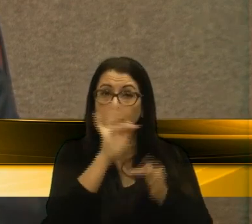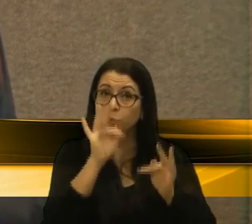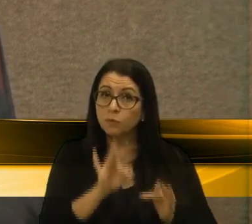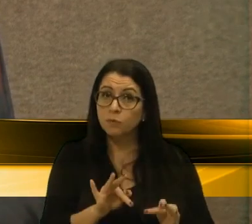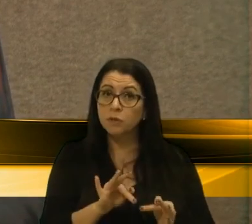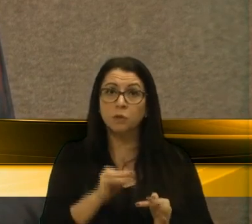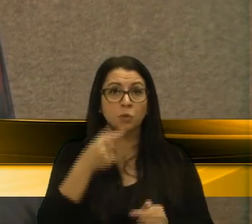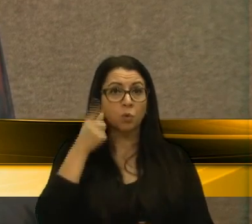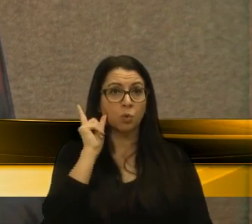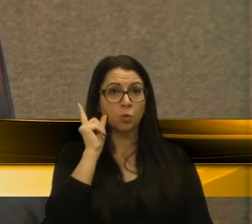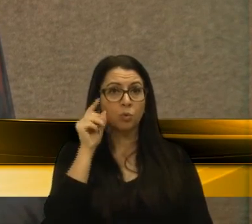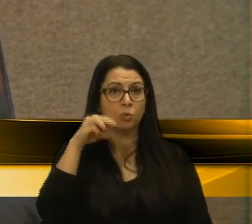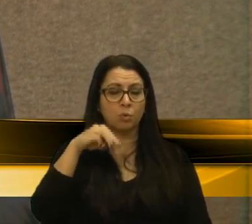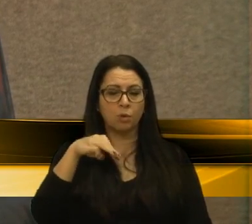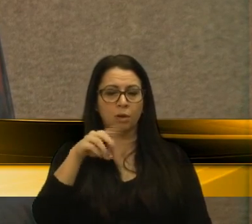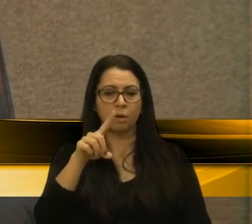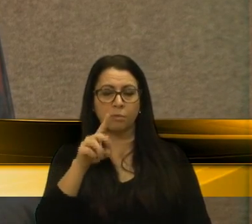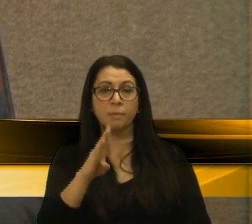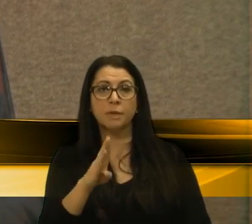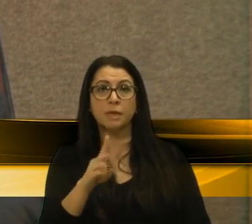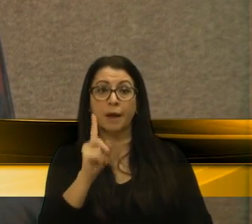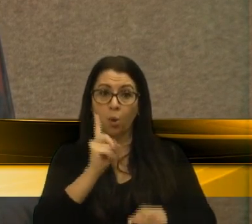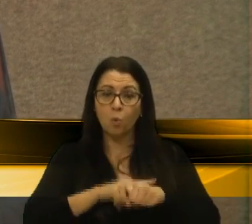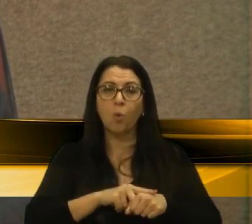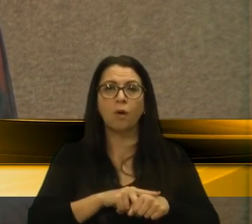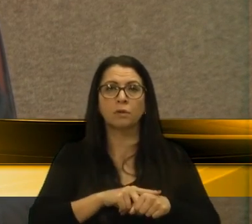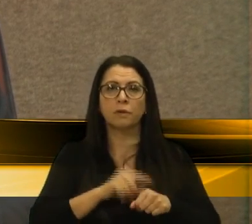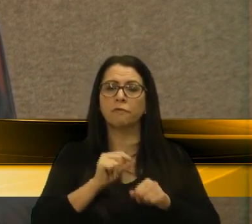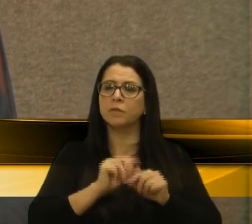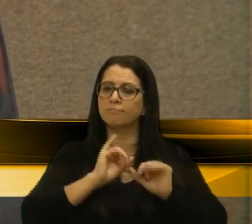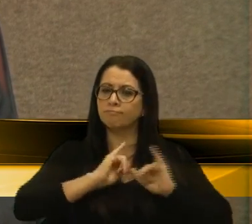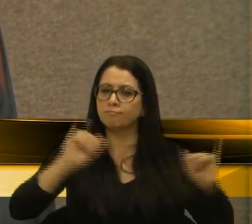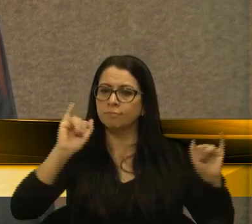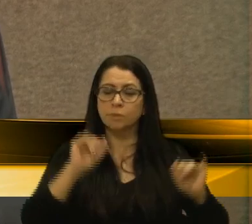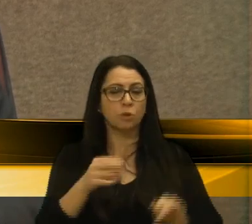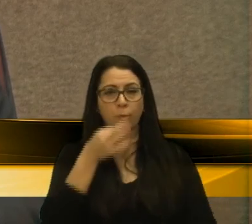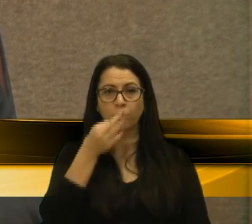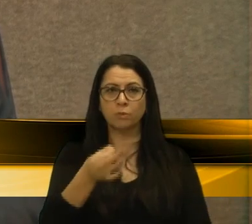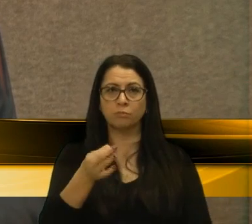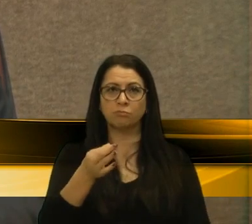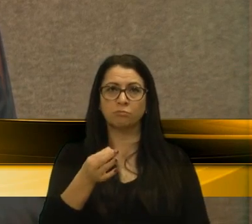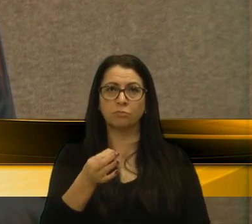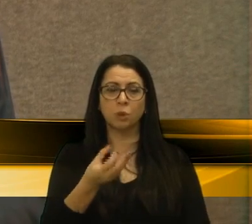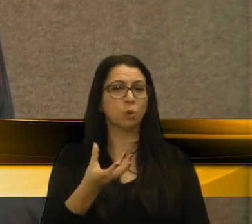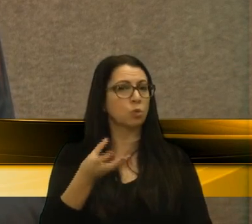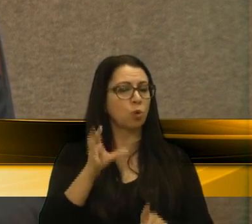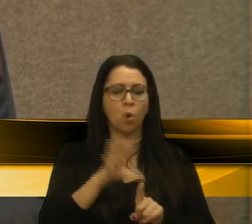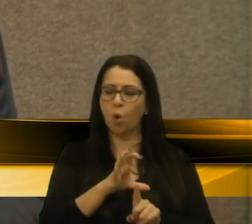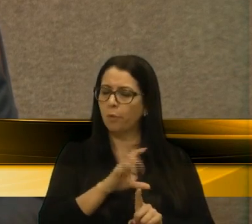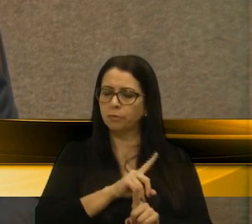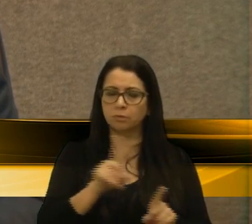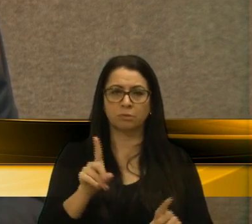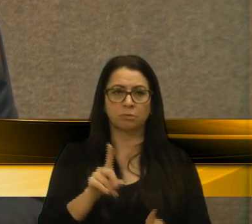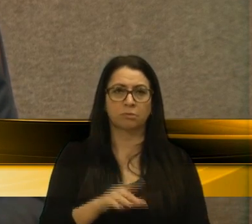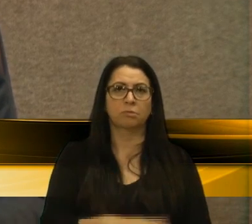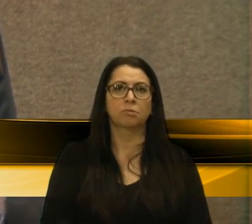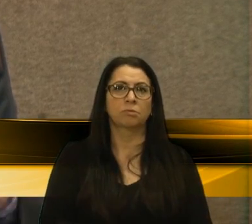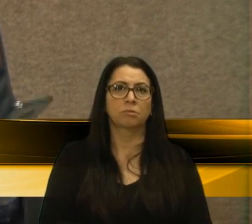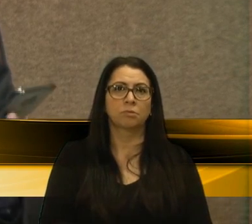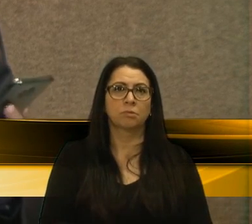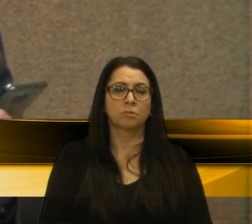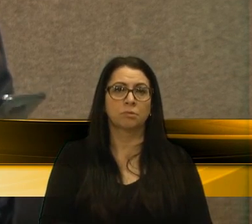quando ontem a bancada do MDB imediatamente já fez uma nota se posicionando totalmente contrário a isso.